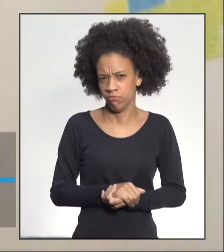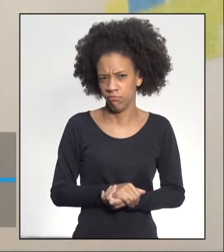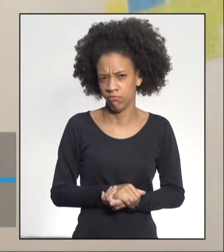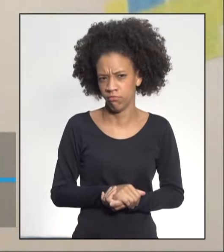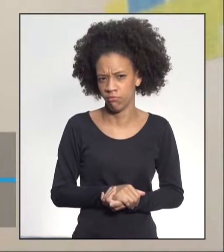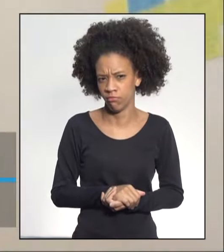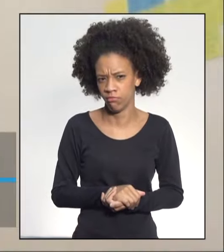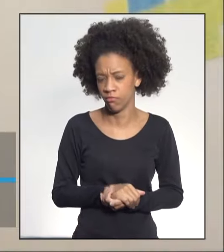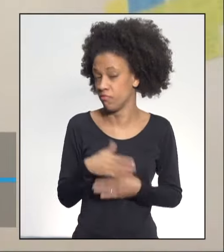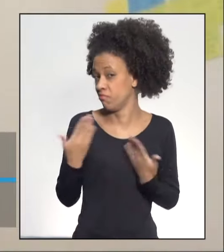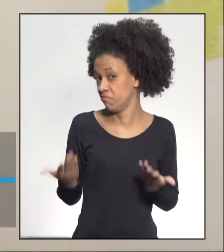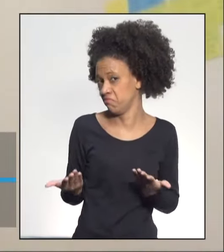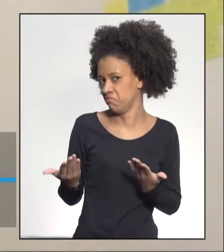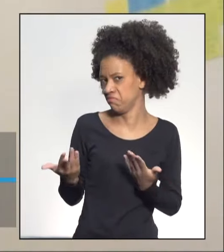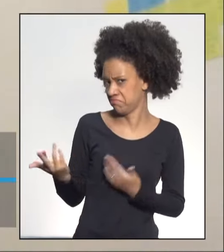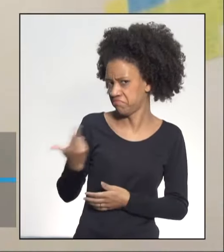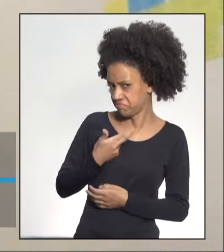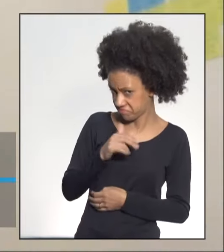Será que alguém consegue me falar?